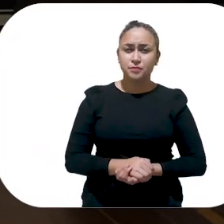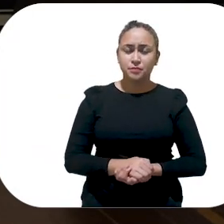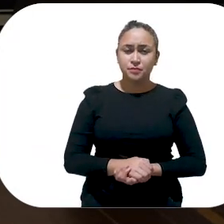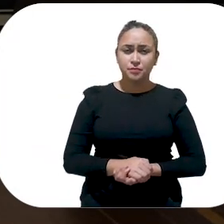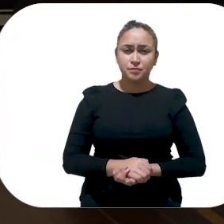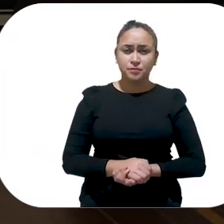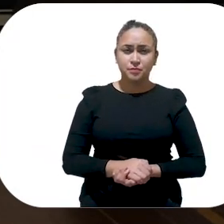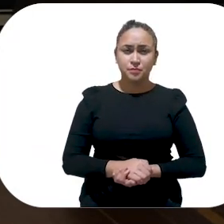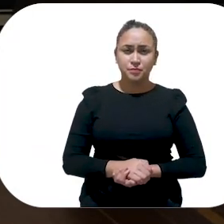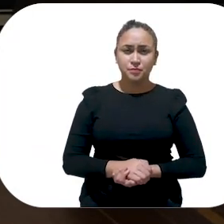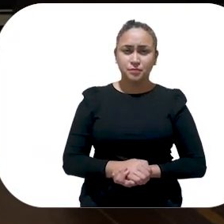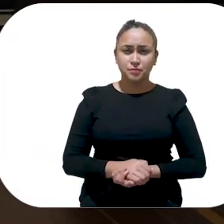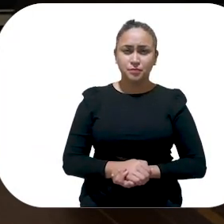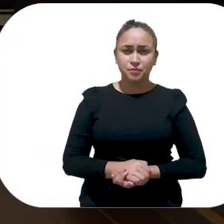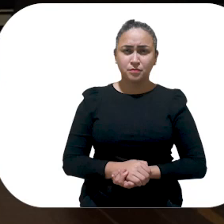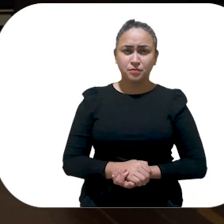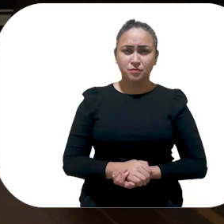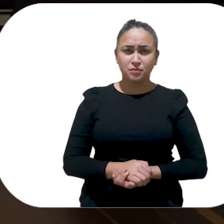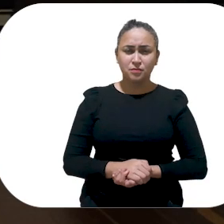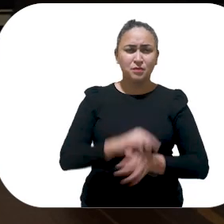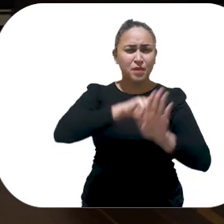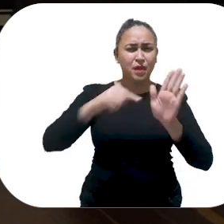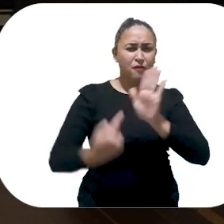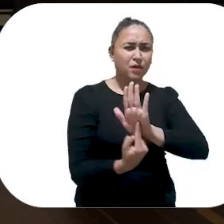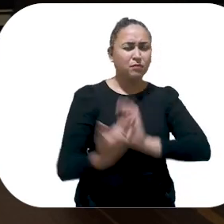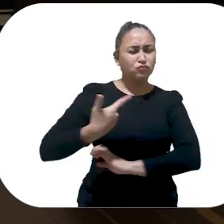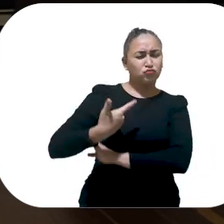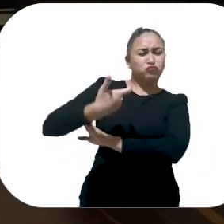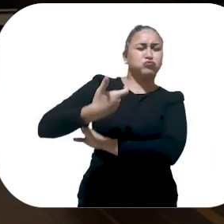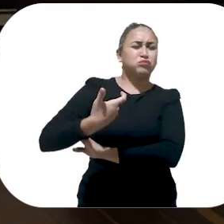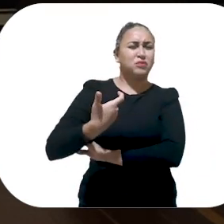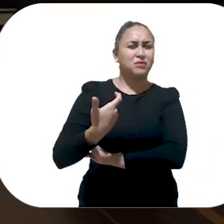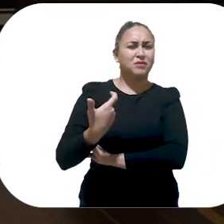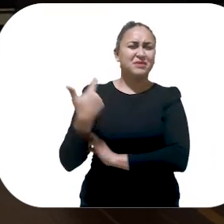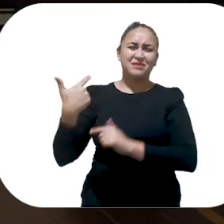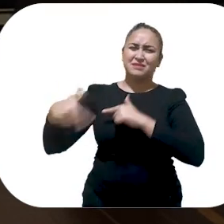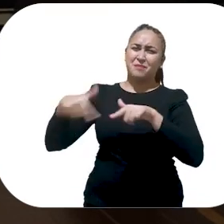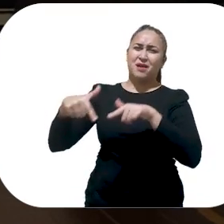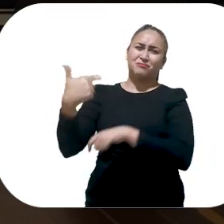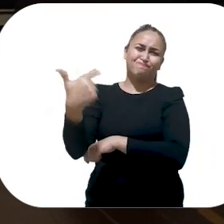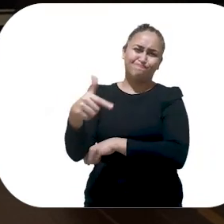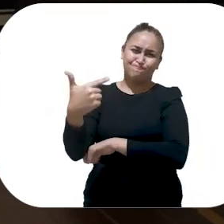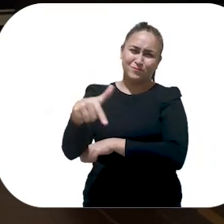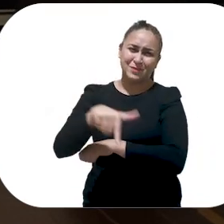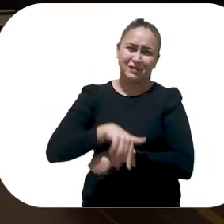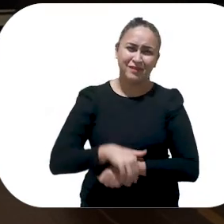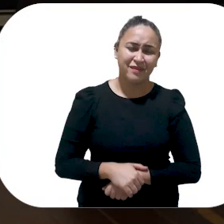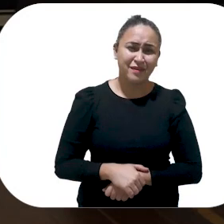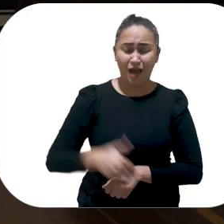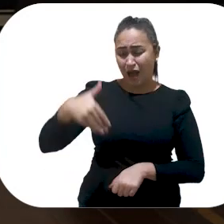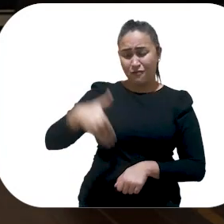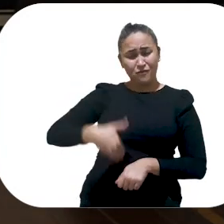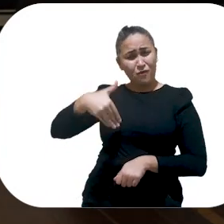atormentar. Mataram me a tiro. O tiro do desemprego. O tiro da